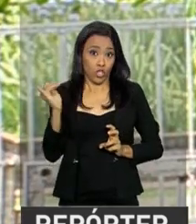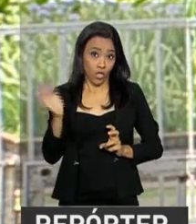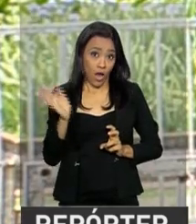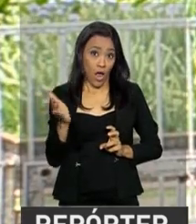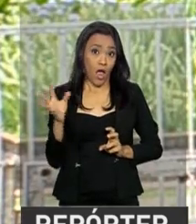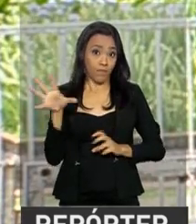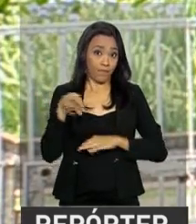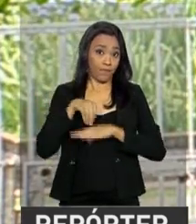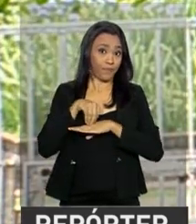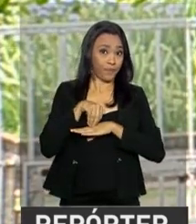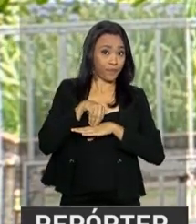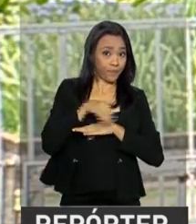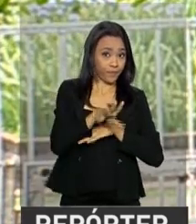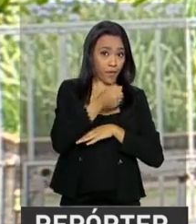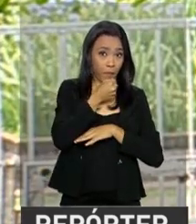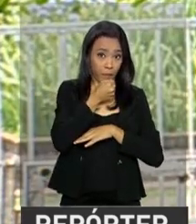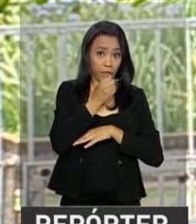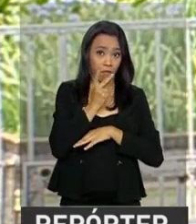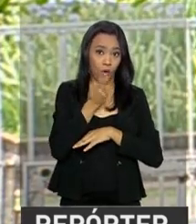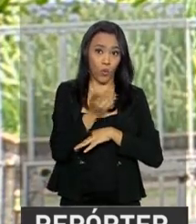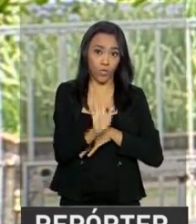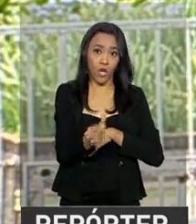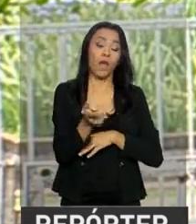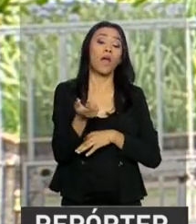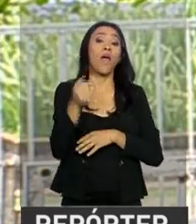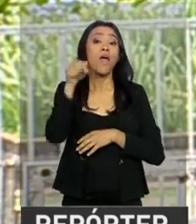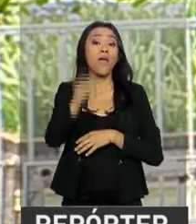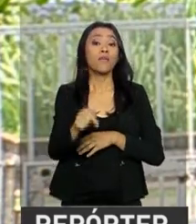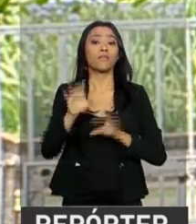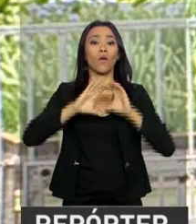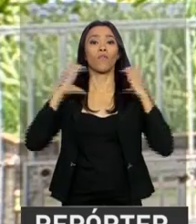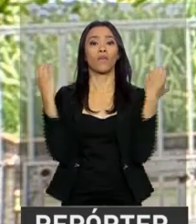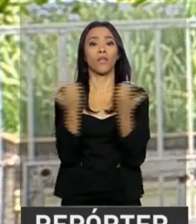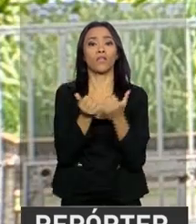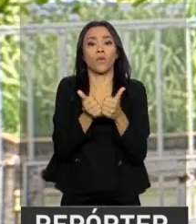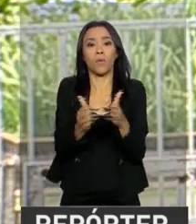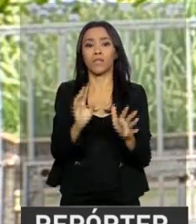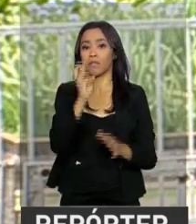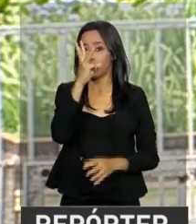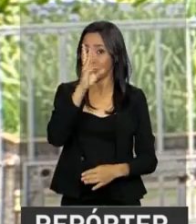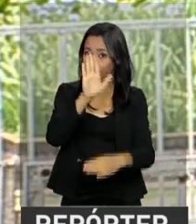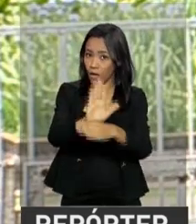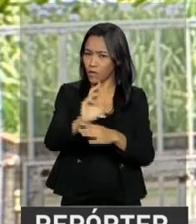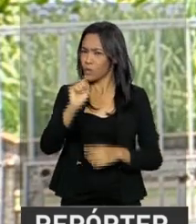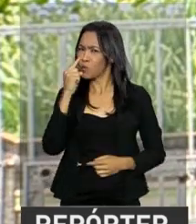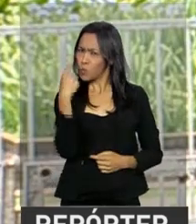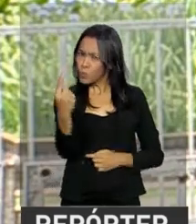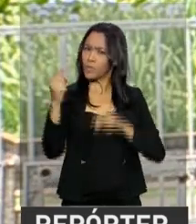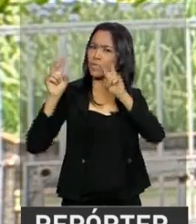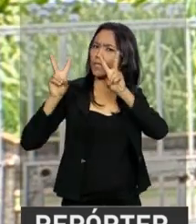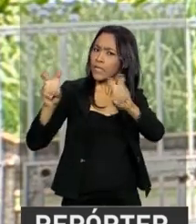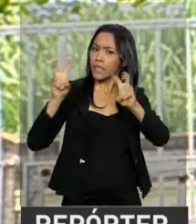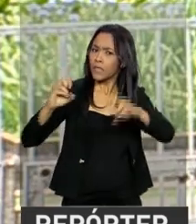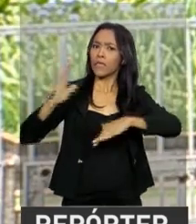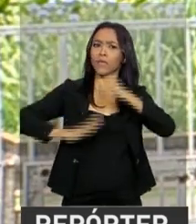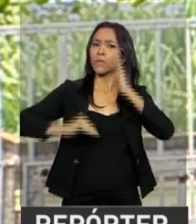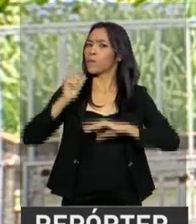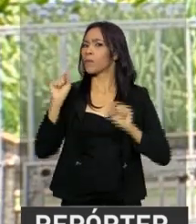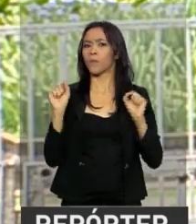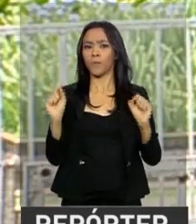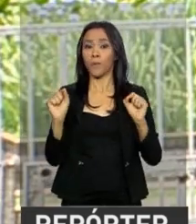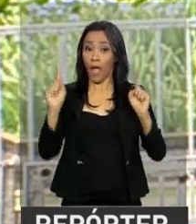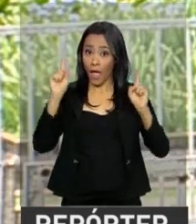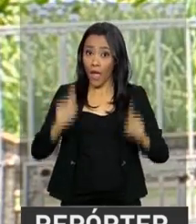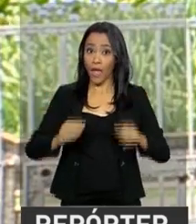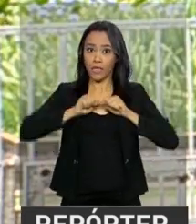com João Pedro essa conferência que acontece a partir das 3 horas da tarde um dos assuntos que vão ser discutidos é a